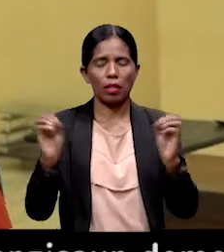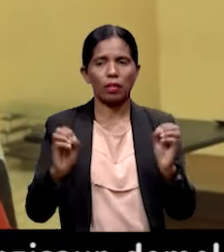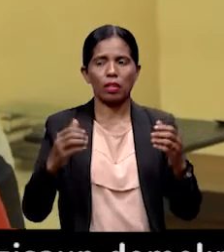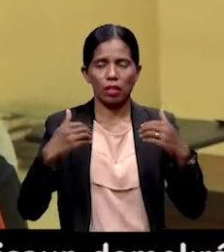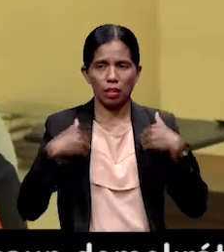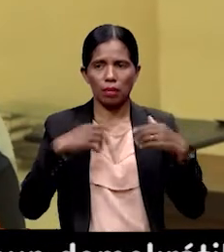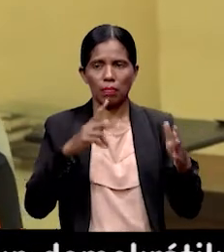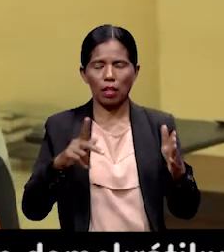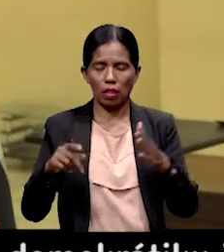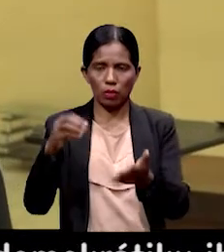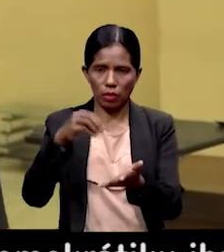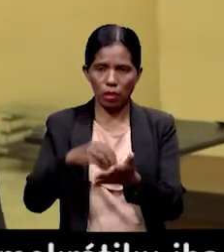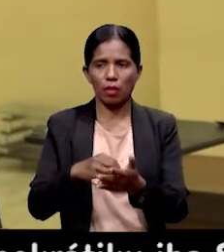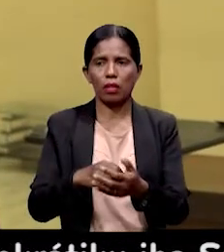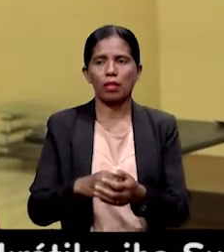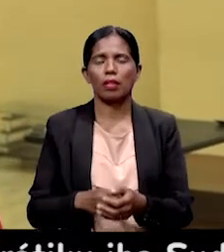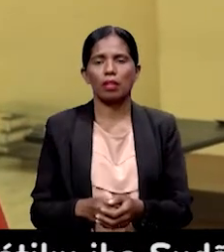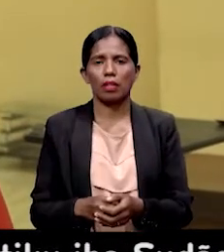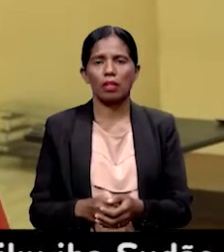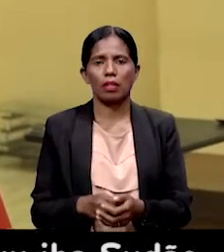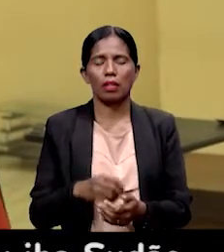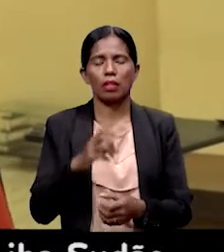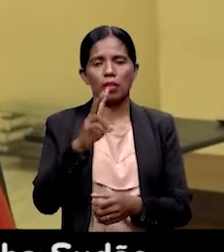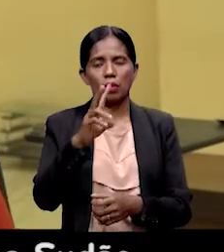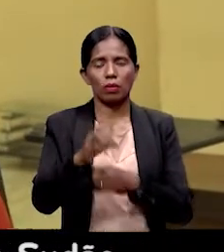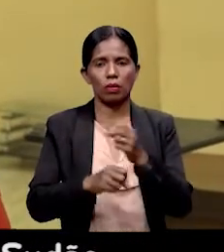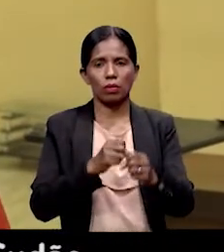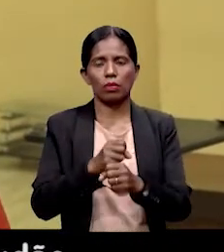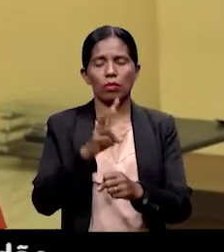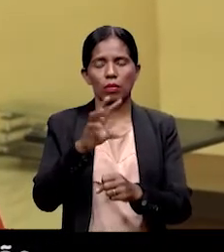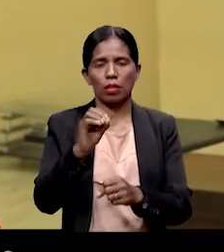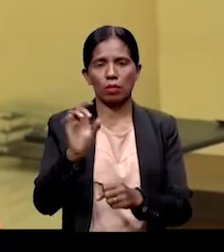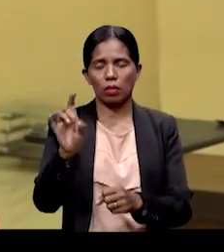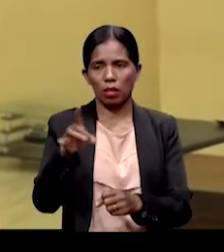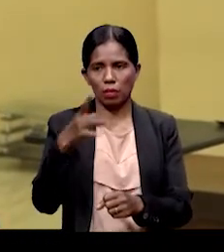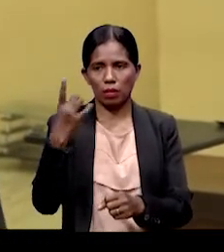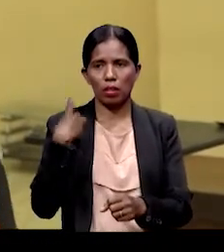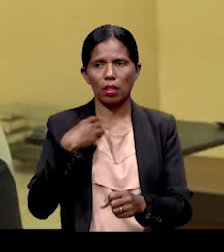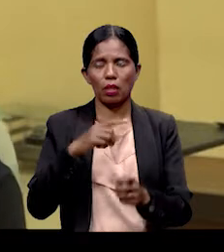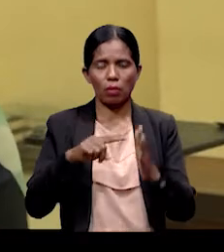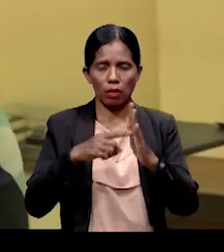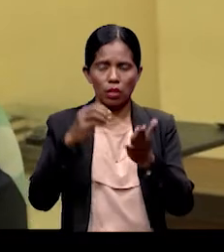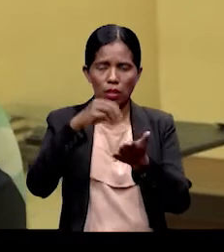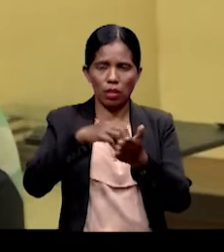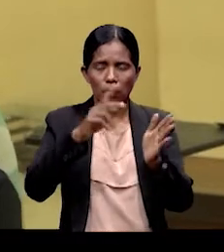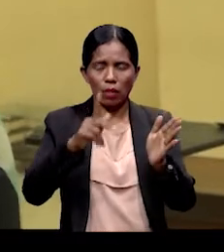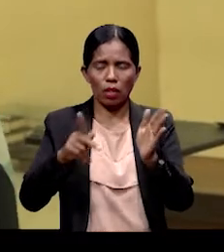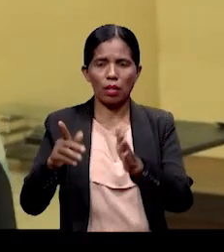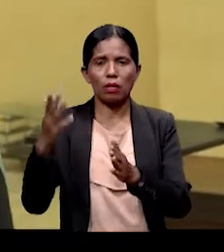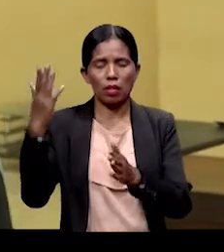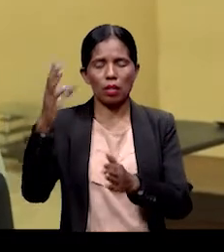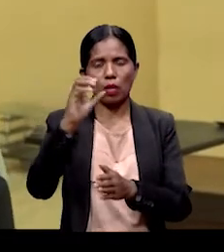foi mak tetau lai. Desde 2018 ita hahu ona, tau planu idane iha osamentu